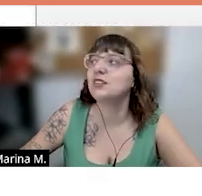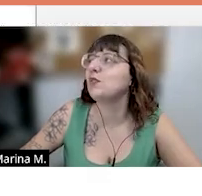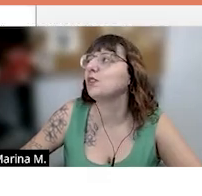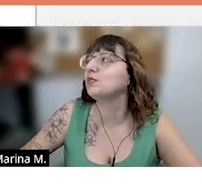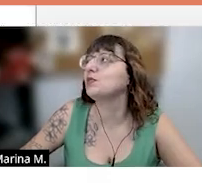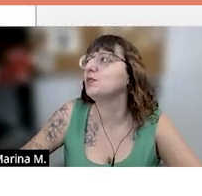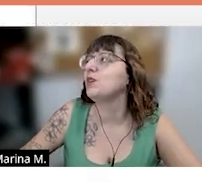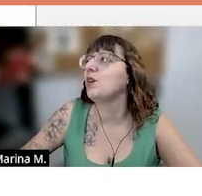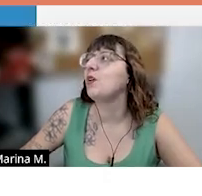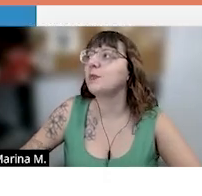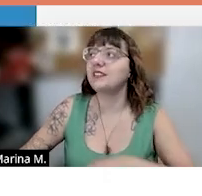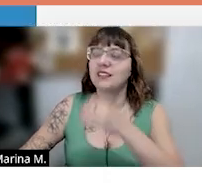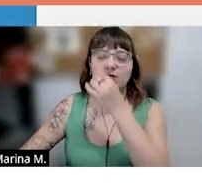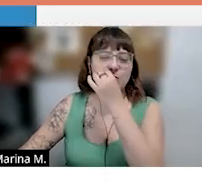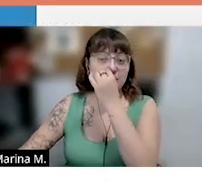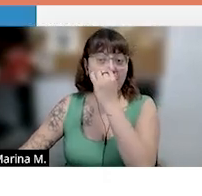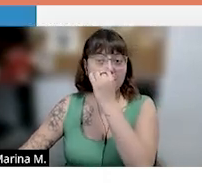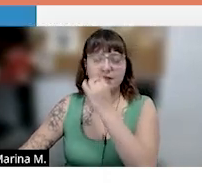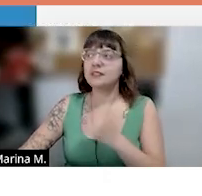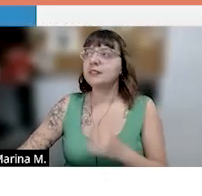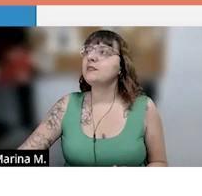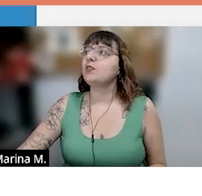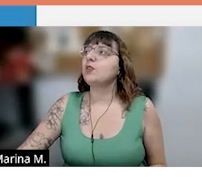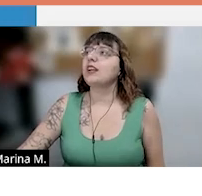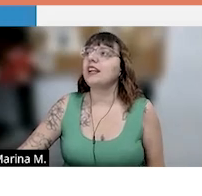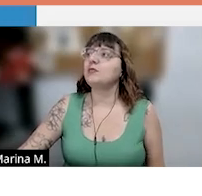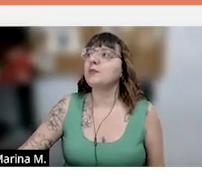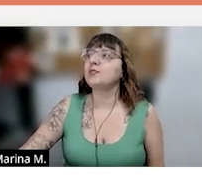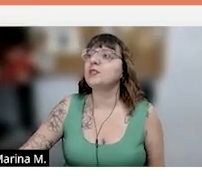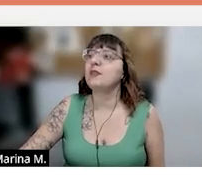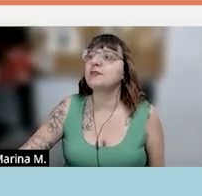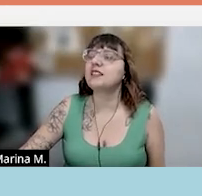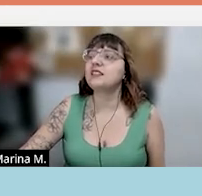adequado. Eu gosto do OpenStreetMap. Vou